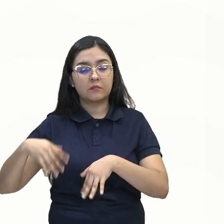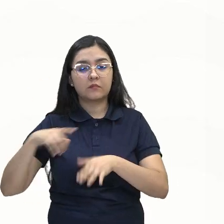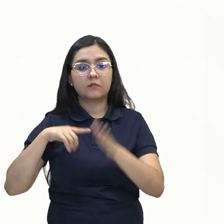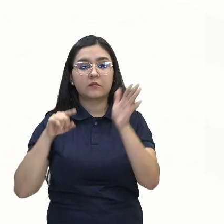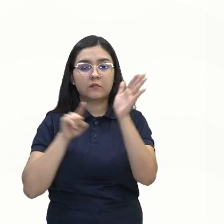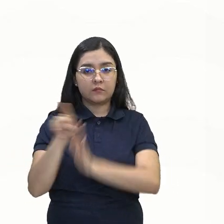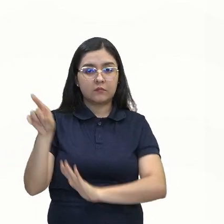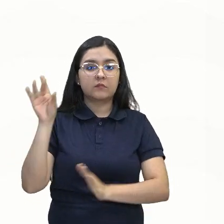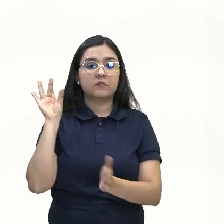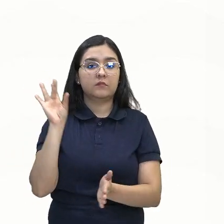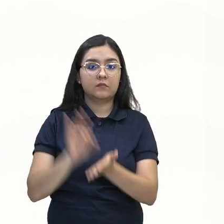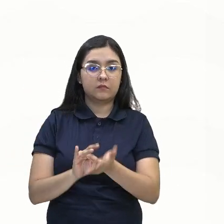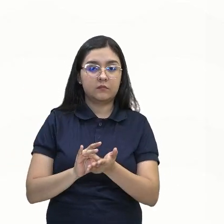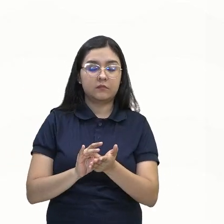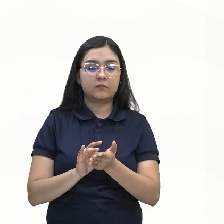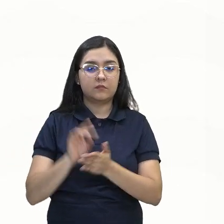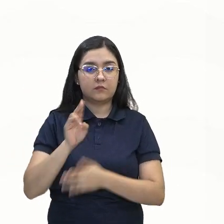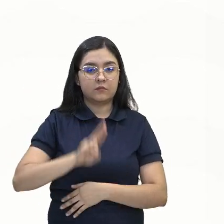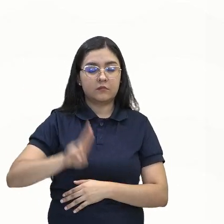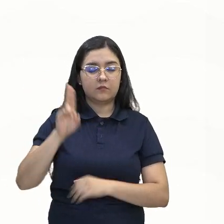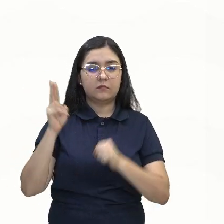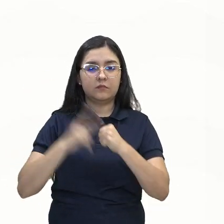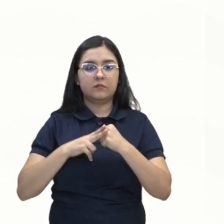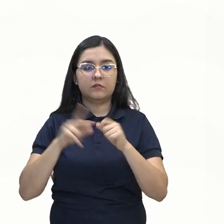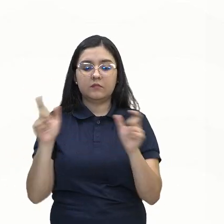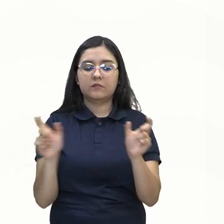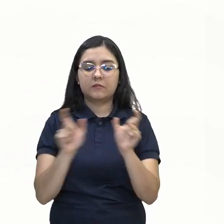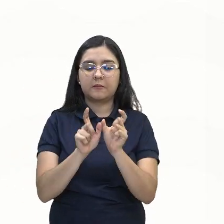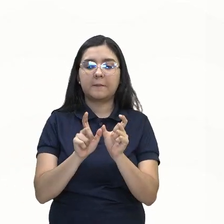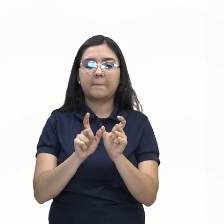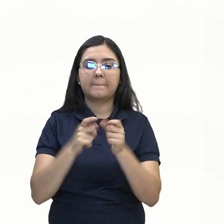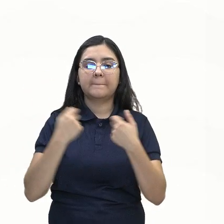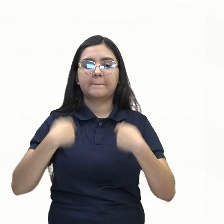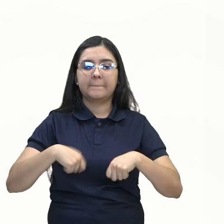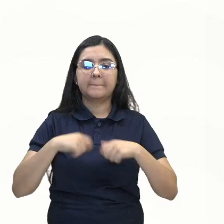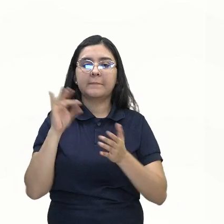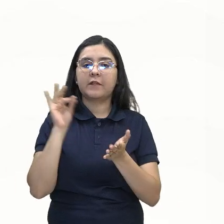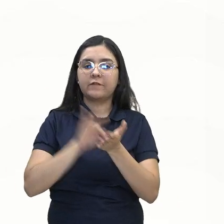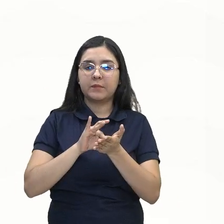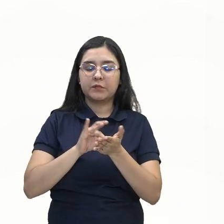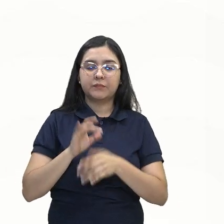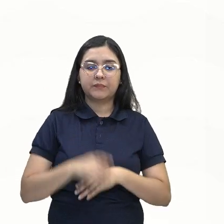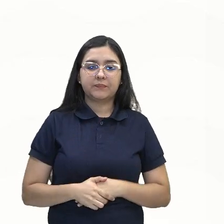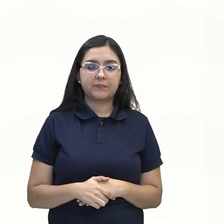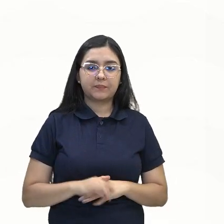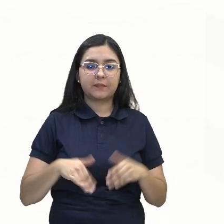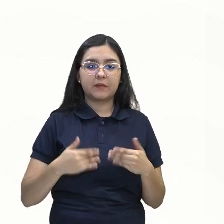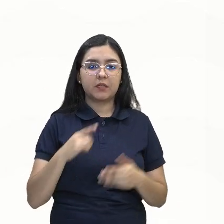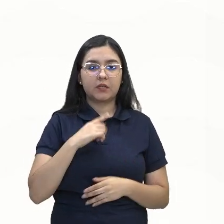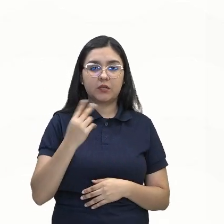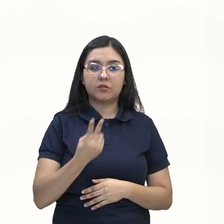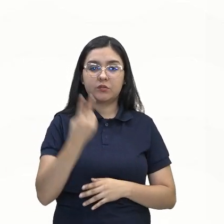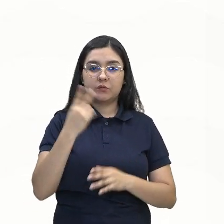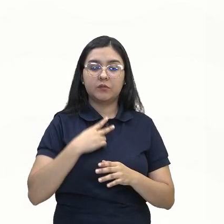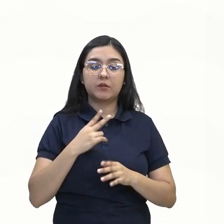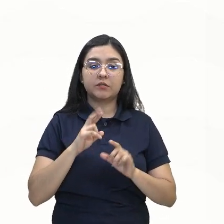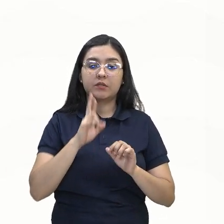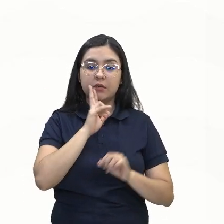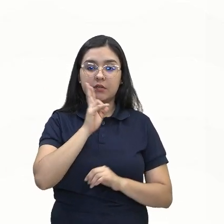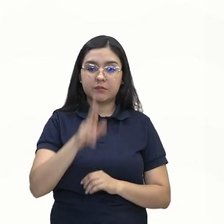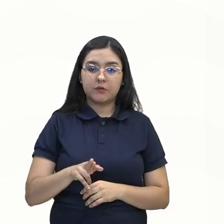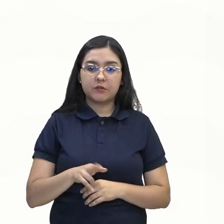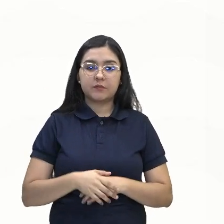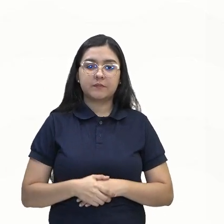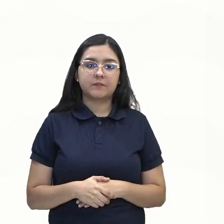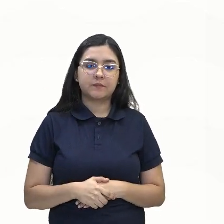pergunta mesmo, que vai utilizar o verbo auxiliar, ela deve estar na forma afirmativa. Então tenho duas respostas aqui, né? Uma